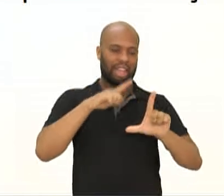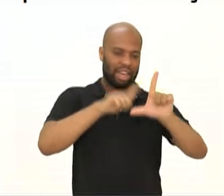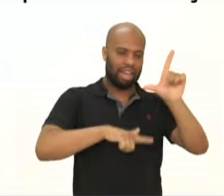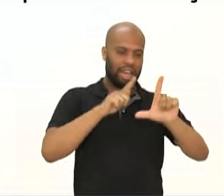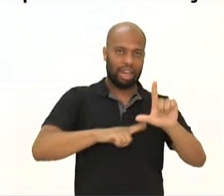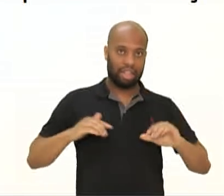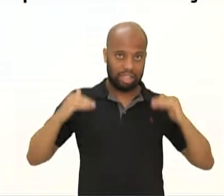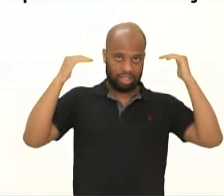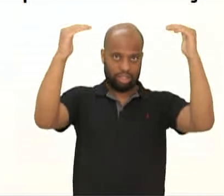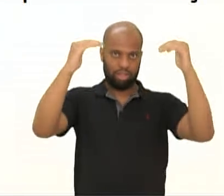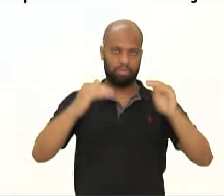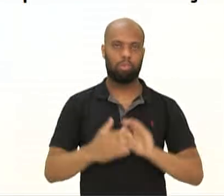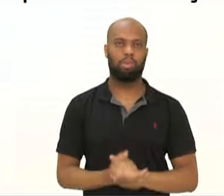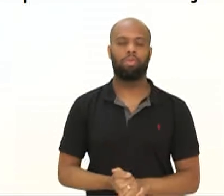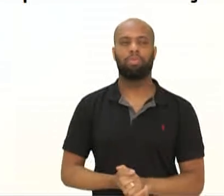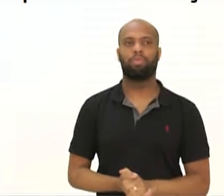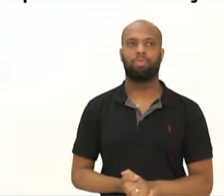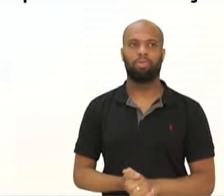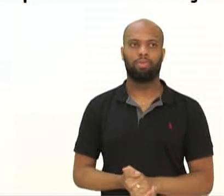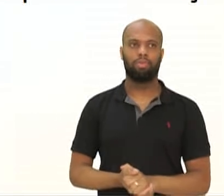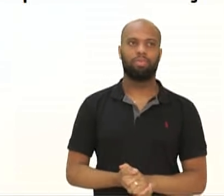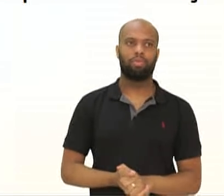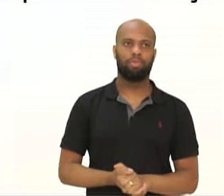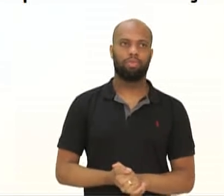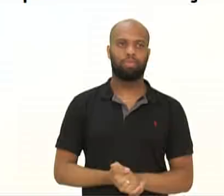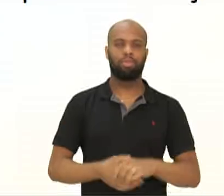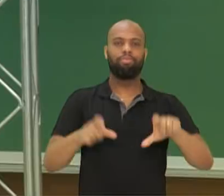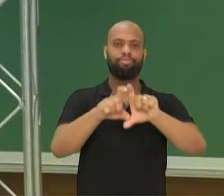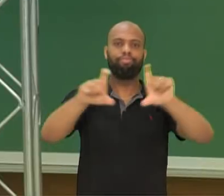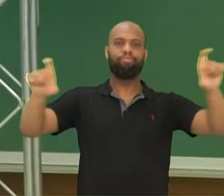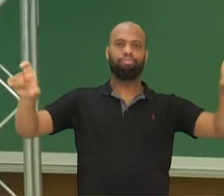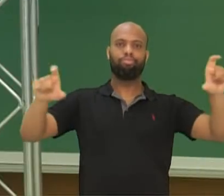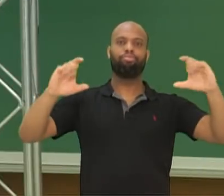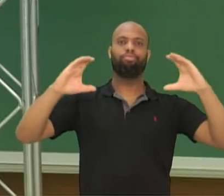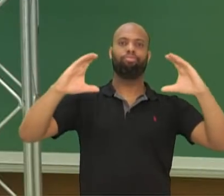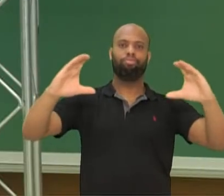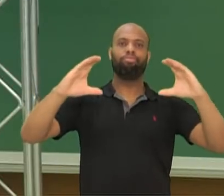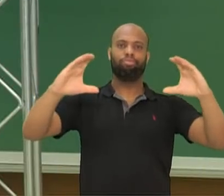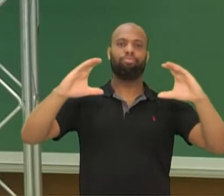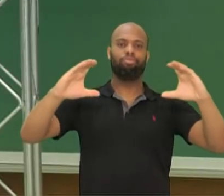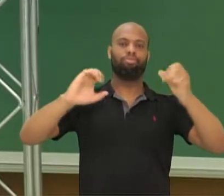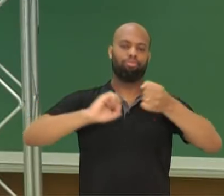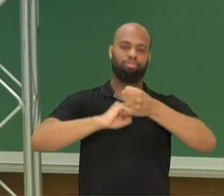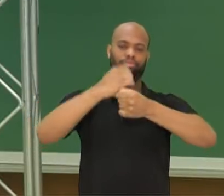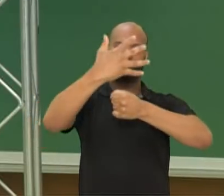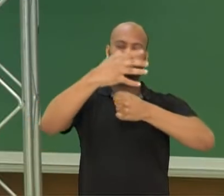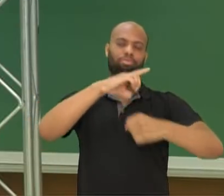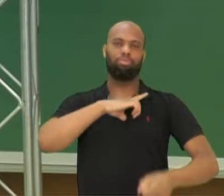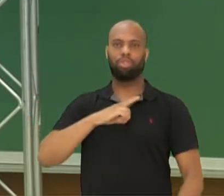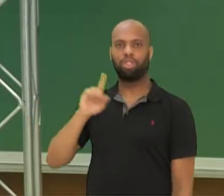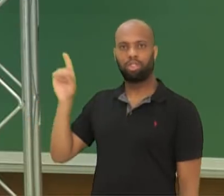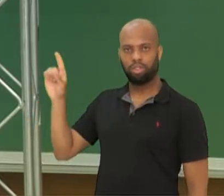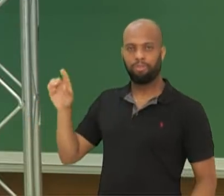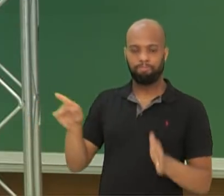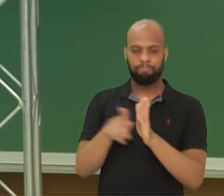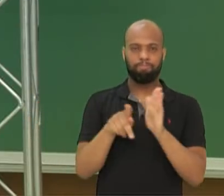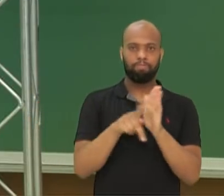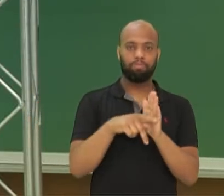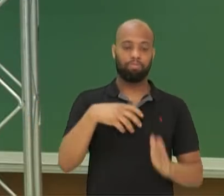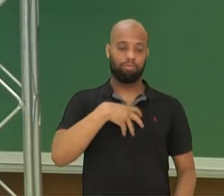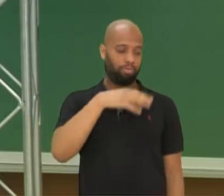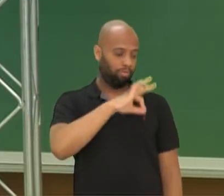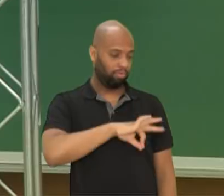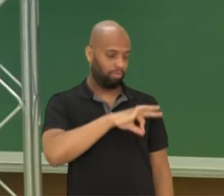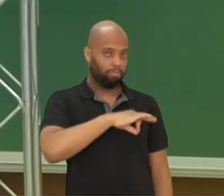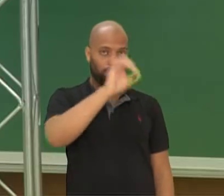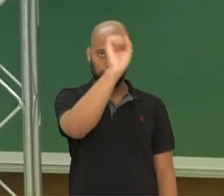expoente. Ok? Essa é a nossa função exponencial dada para a função salário,